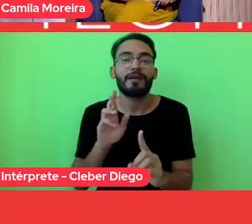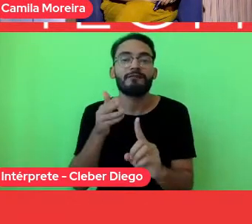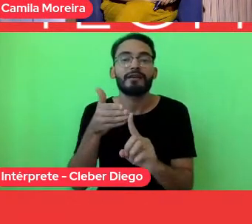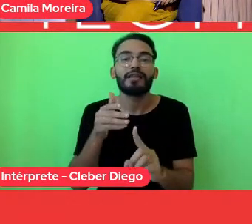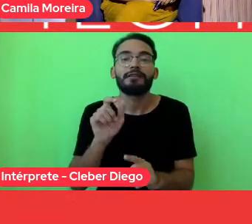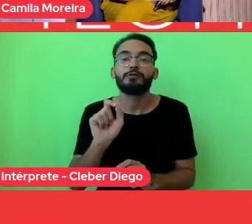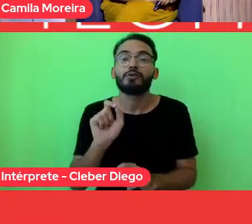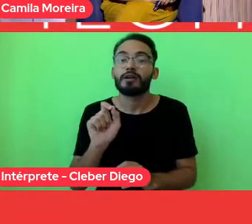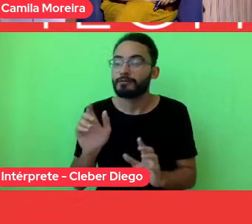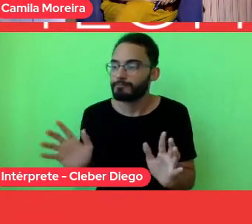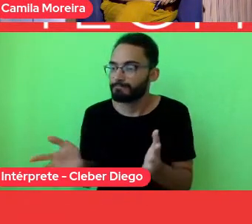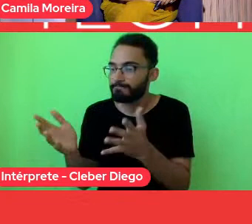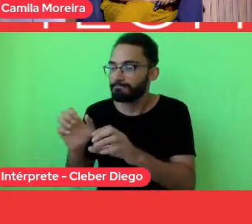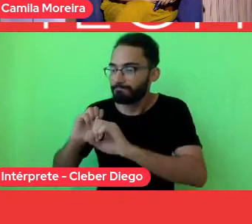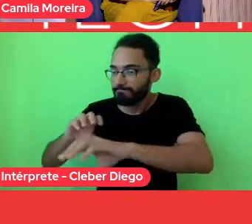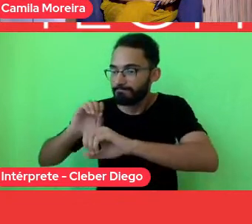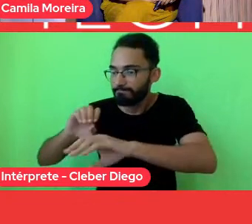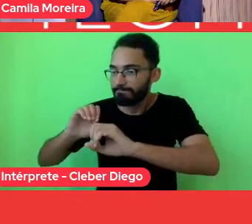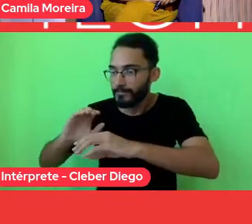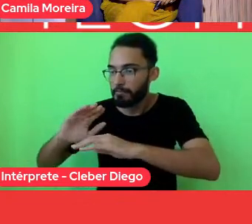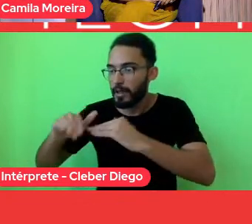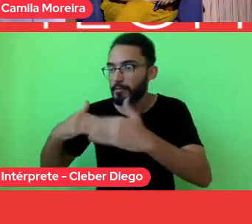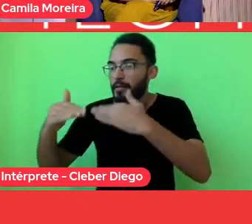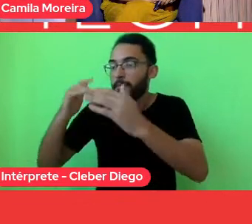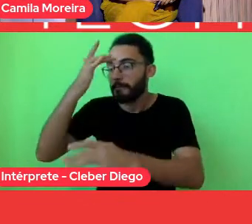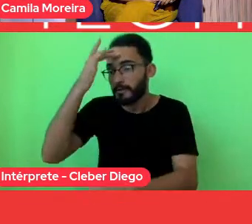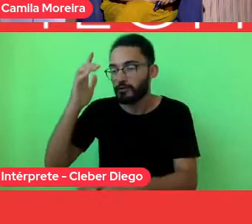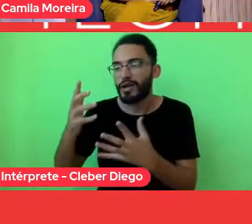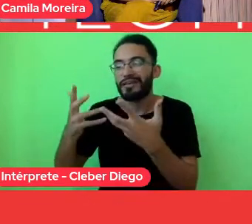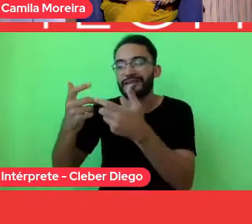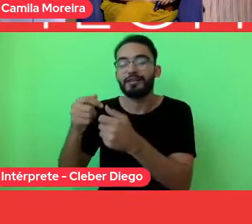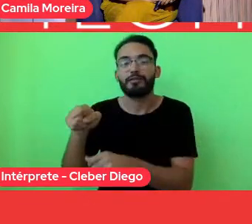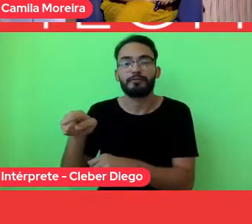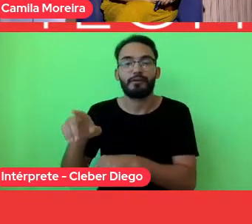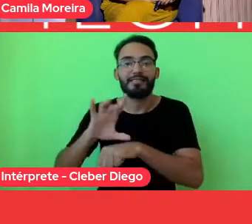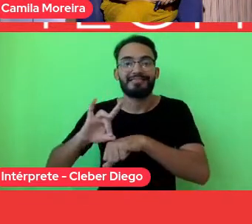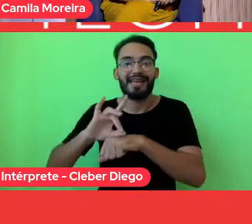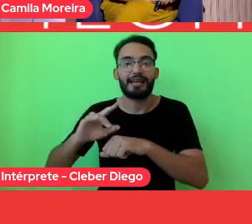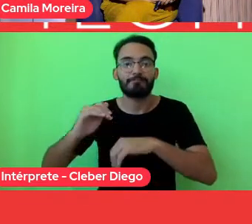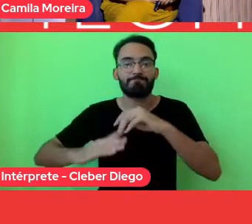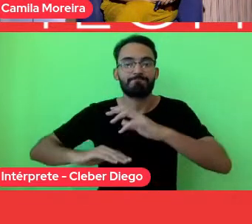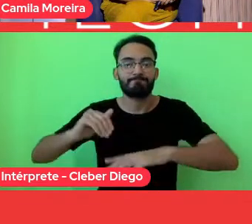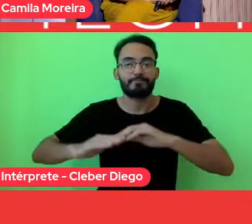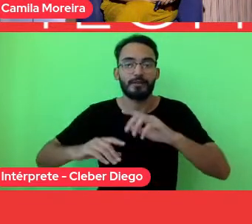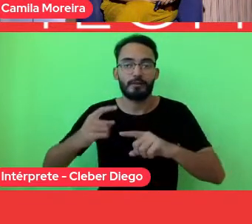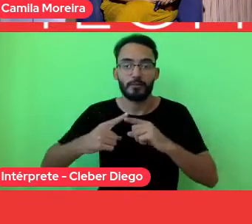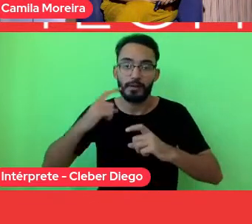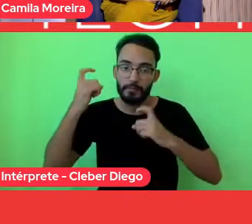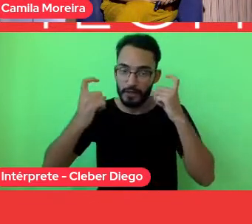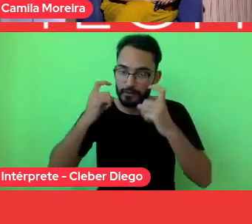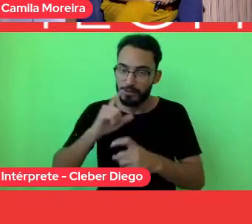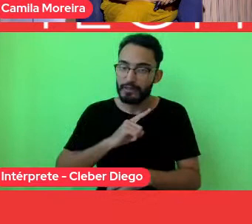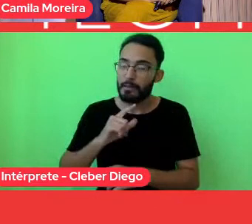de formar pessoas incríveis, tecnicamente falando. Porque há uma preocupação de que a gente não pare nossa